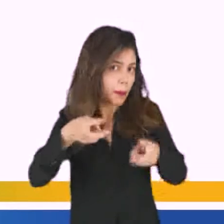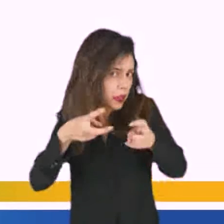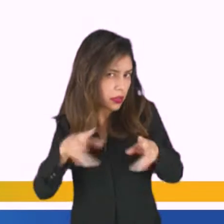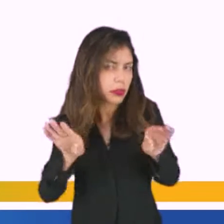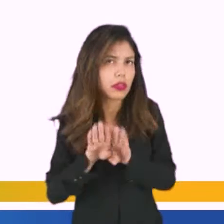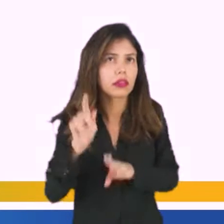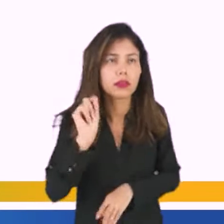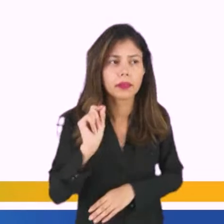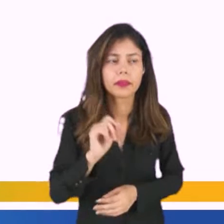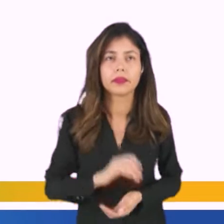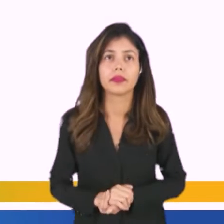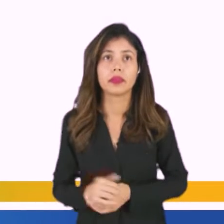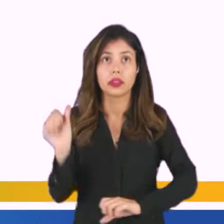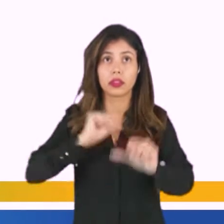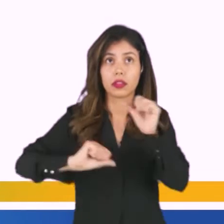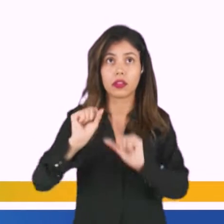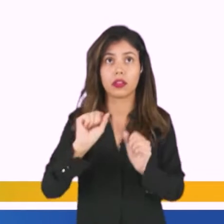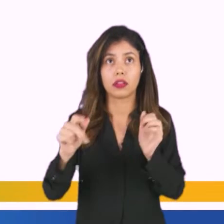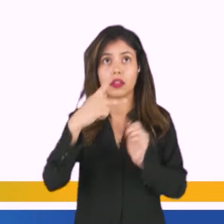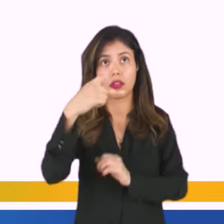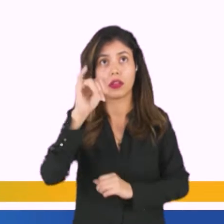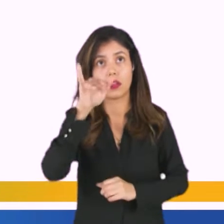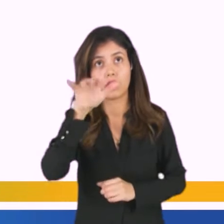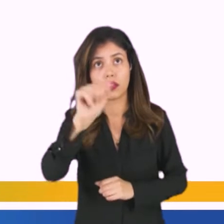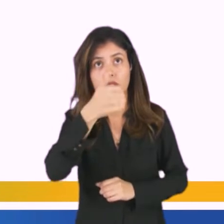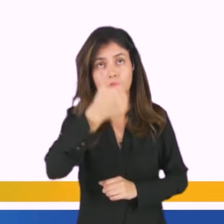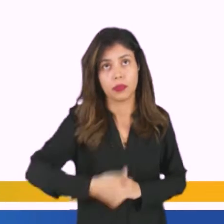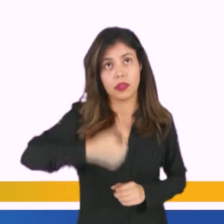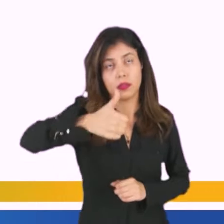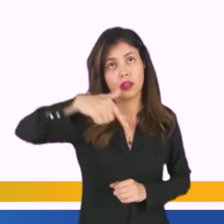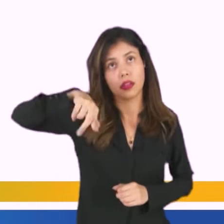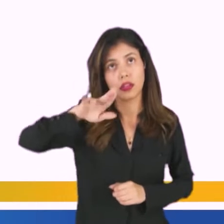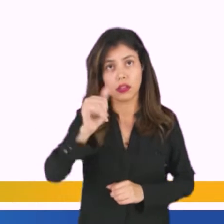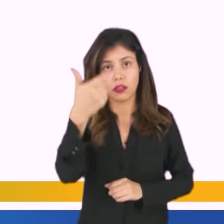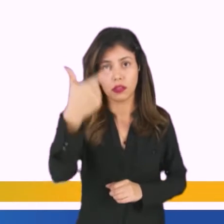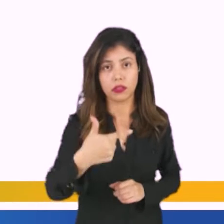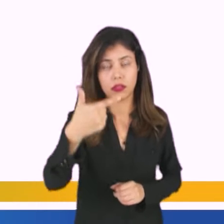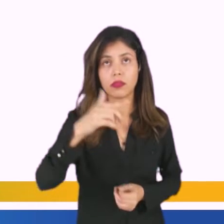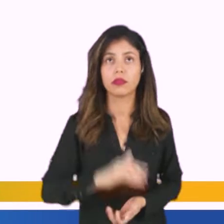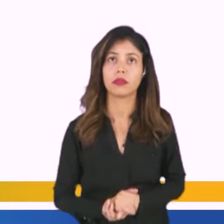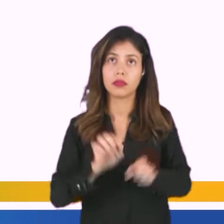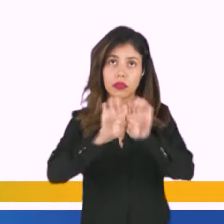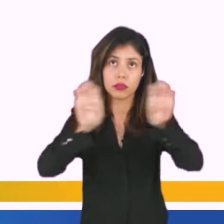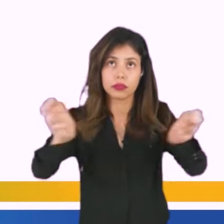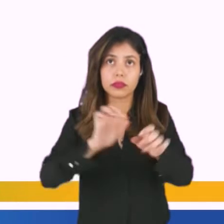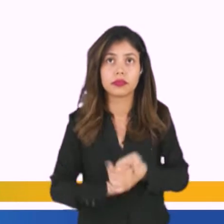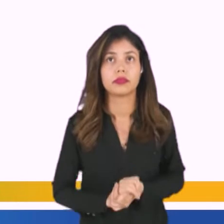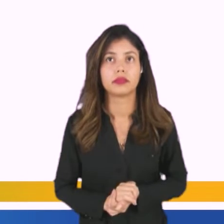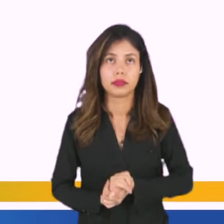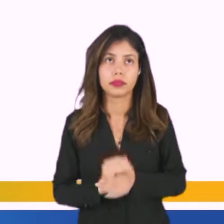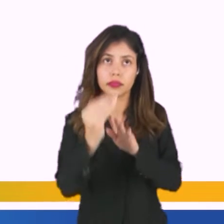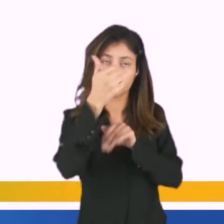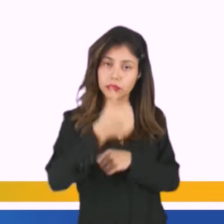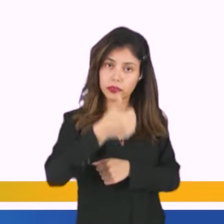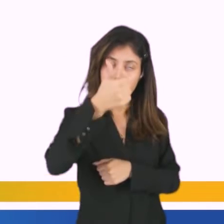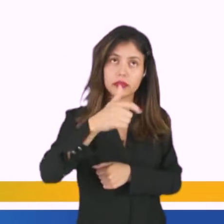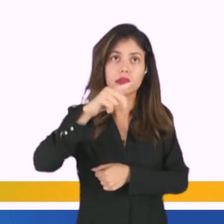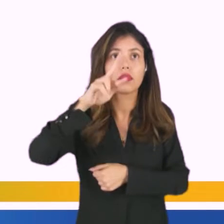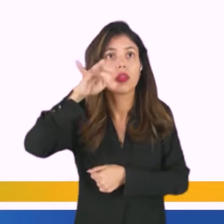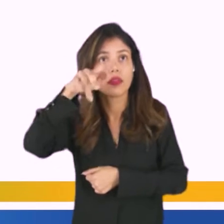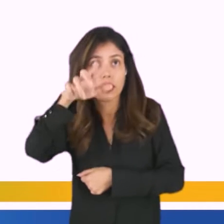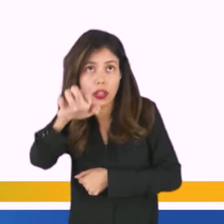vão perceber que, trocando a posição da primeira equação com a segunda equação, de modo que o